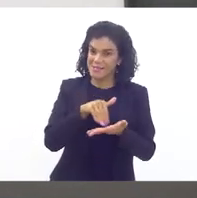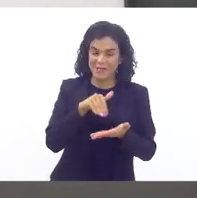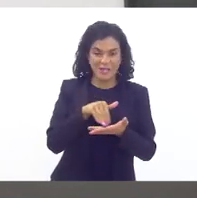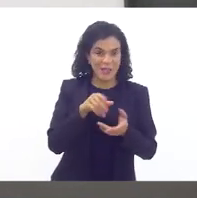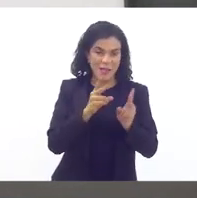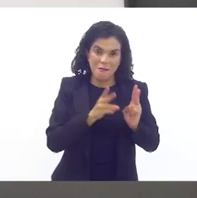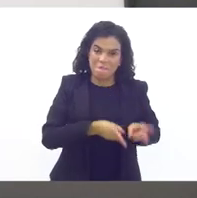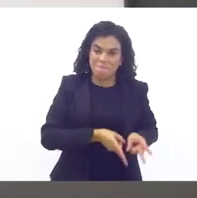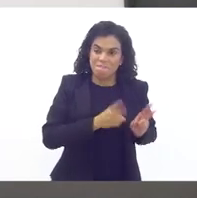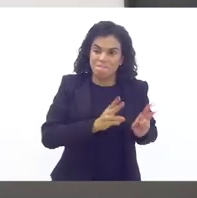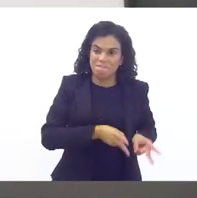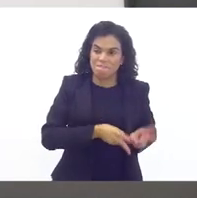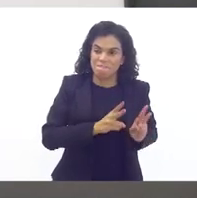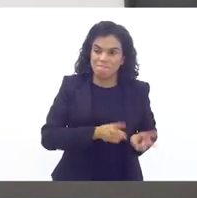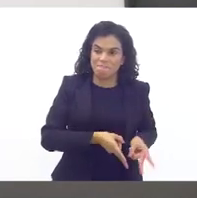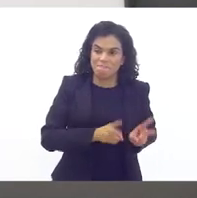concurso.